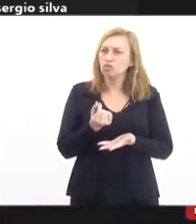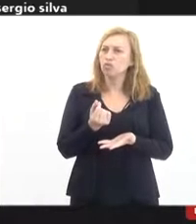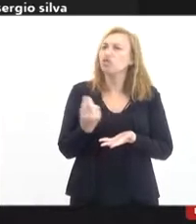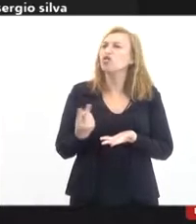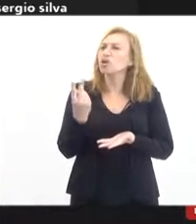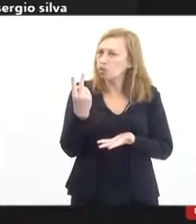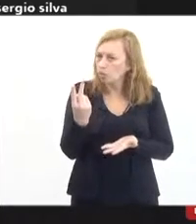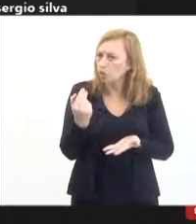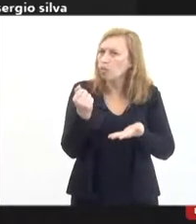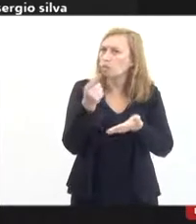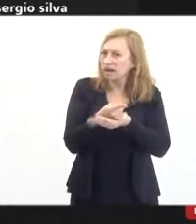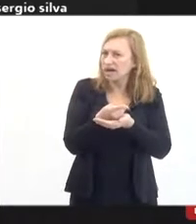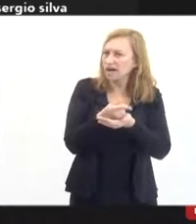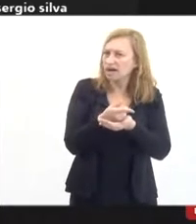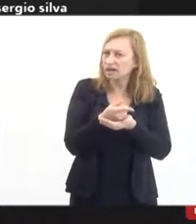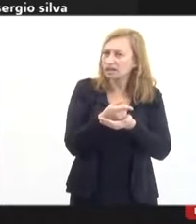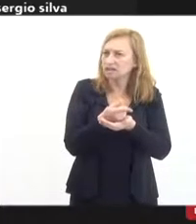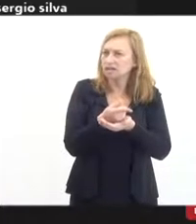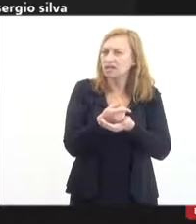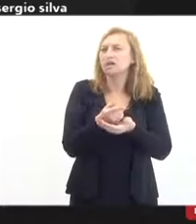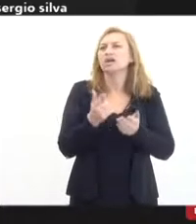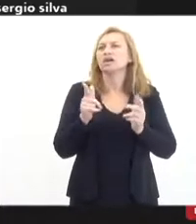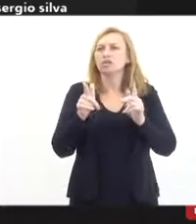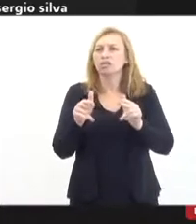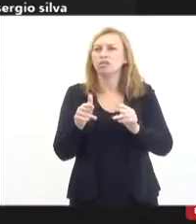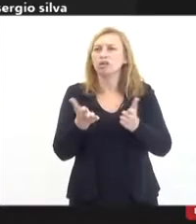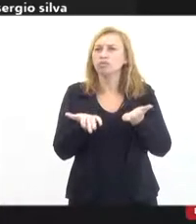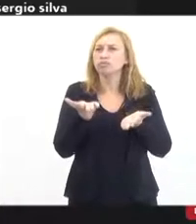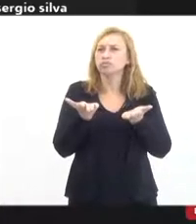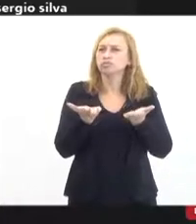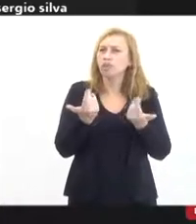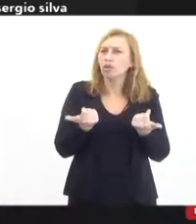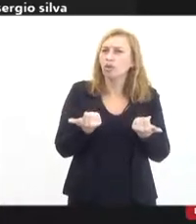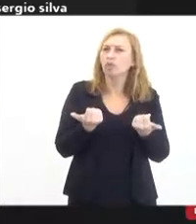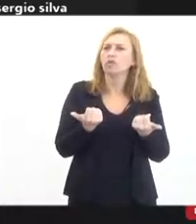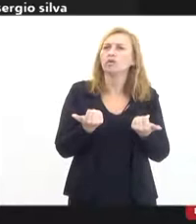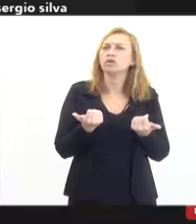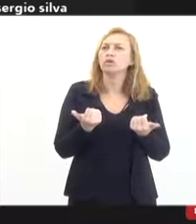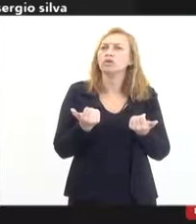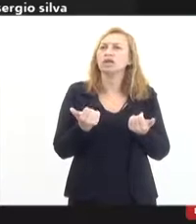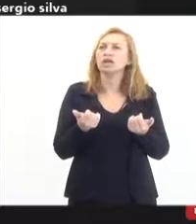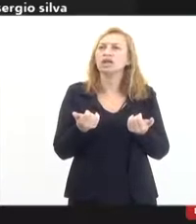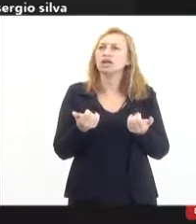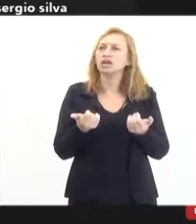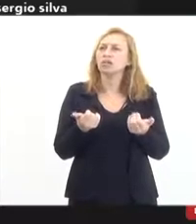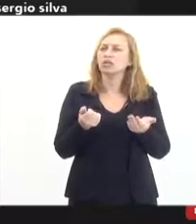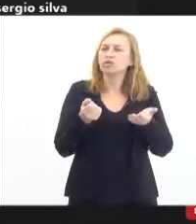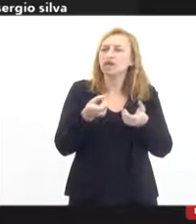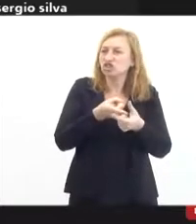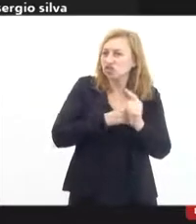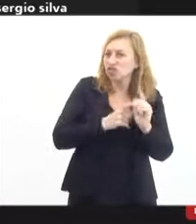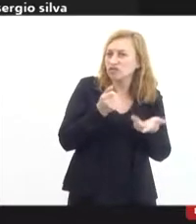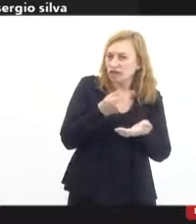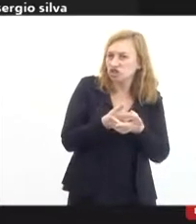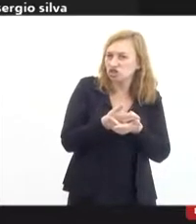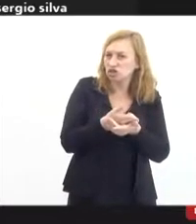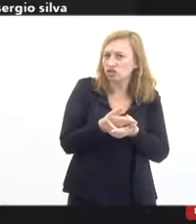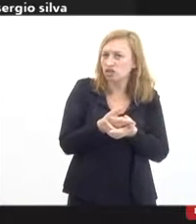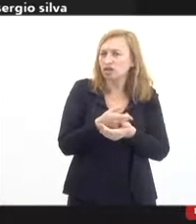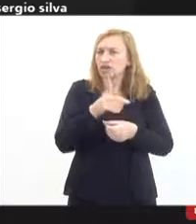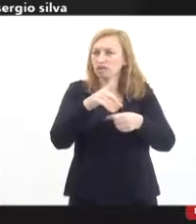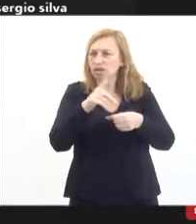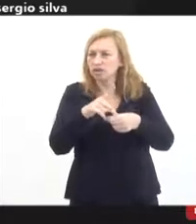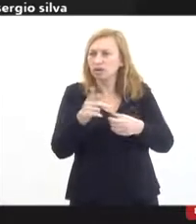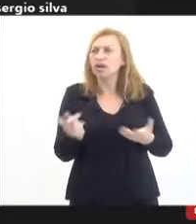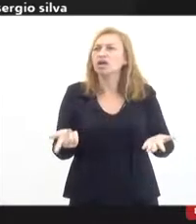Evidentemente que não lança, ela lança nos balanços das empresas, possivelmente, o que ela, ao contrário do